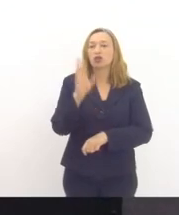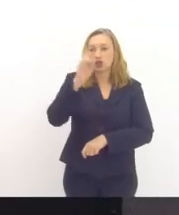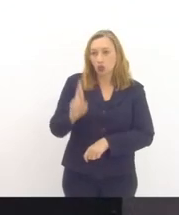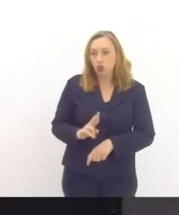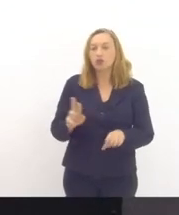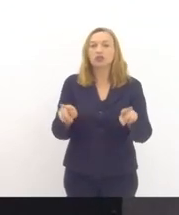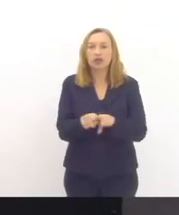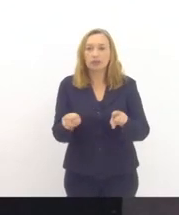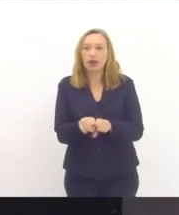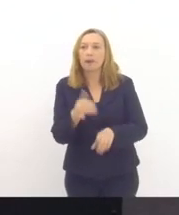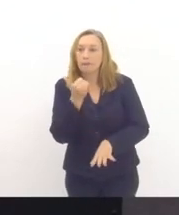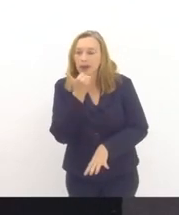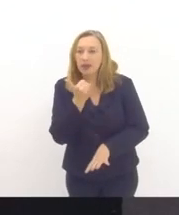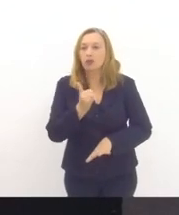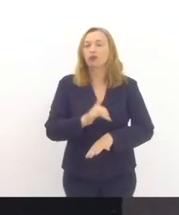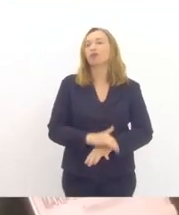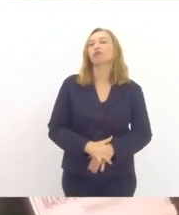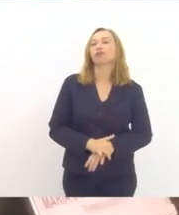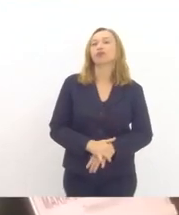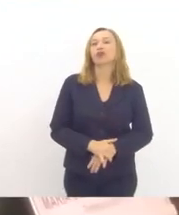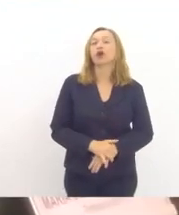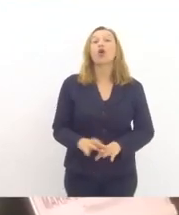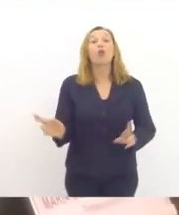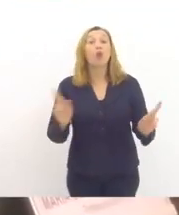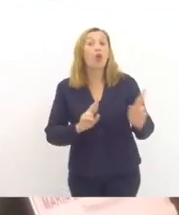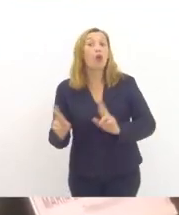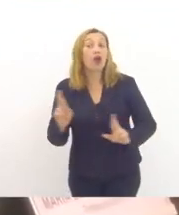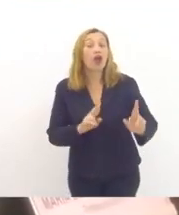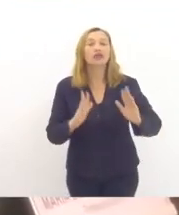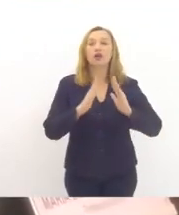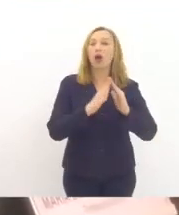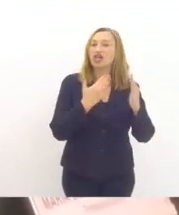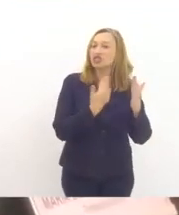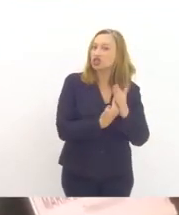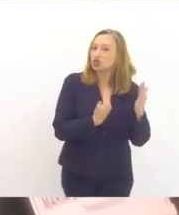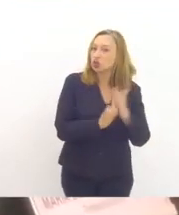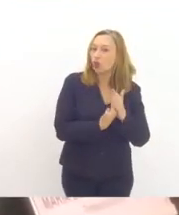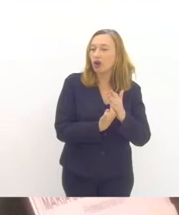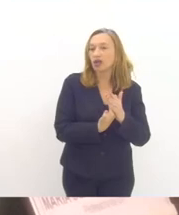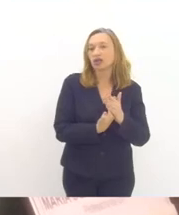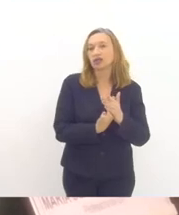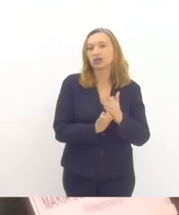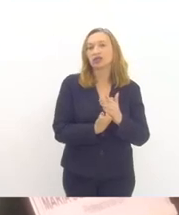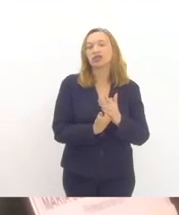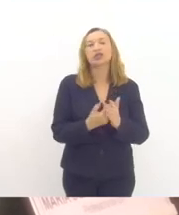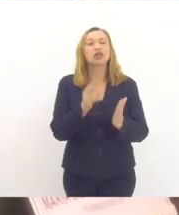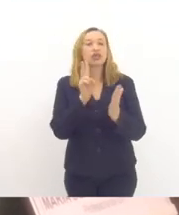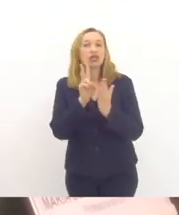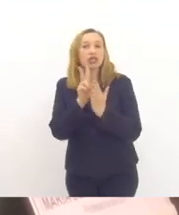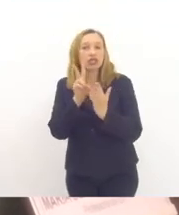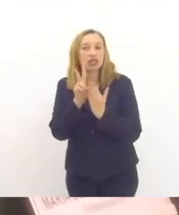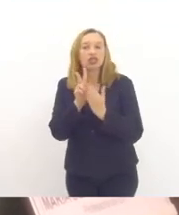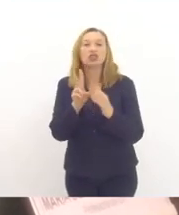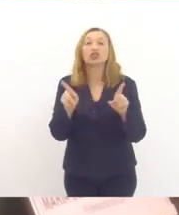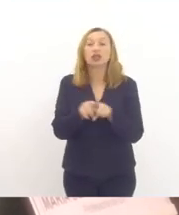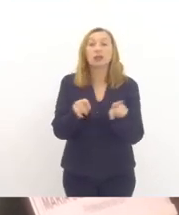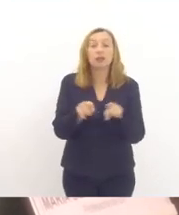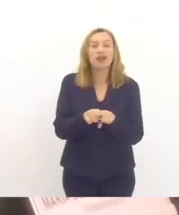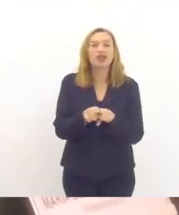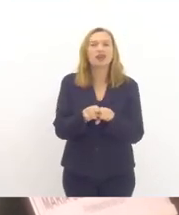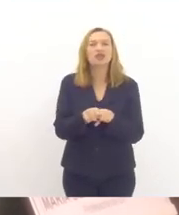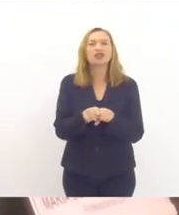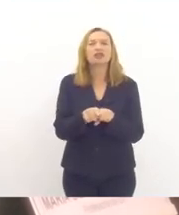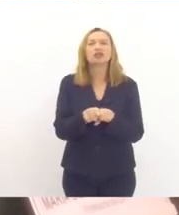perdão, é verdade. Bom, com relação às escolas indígenas, aqui também há uma